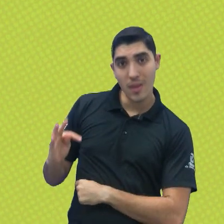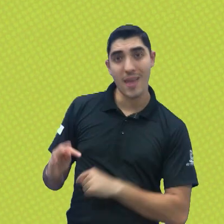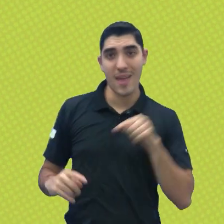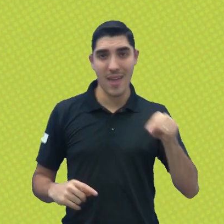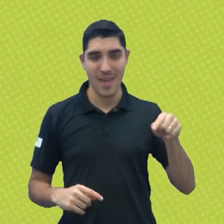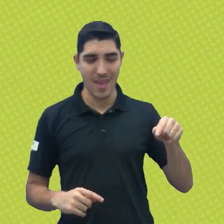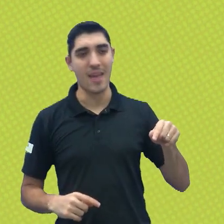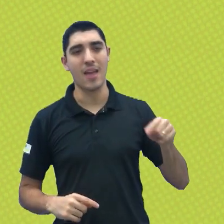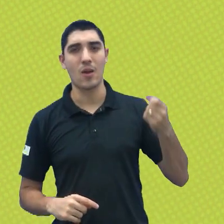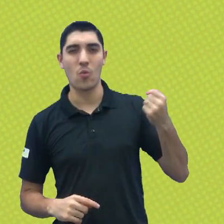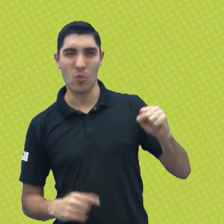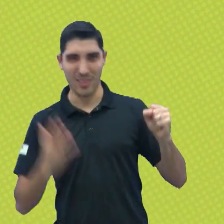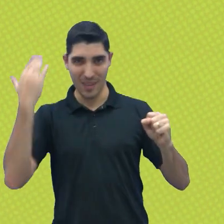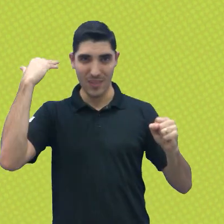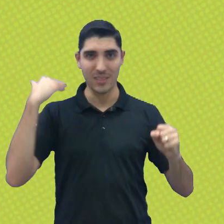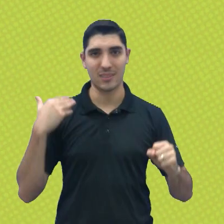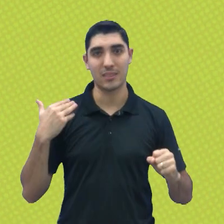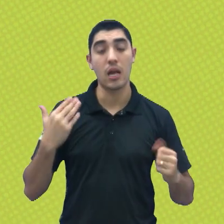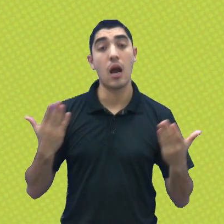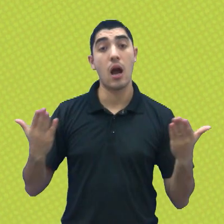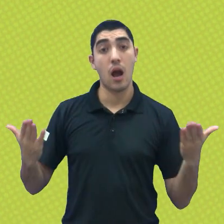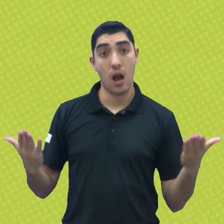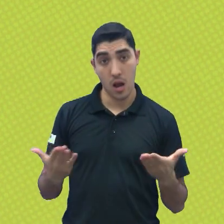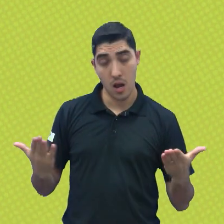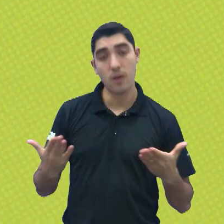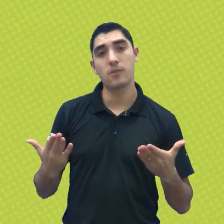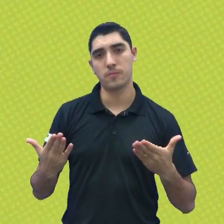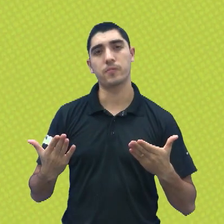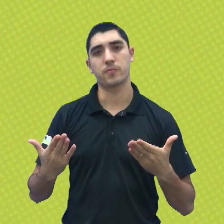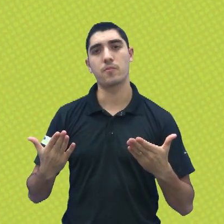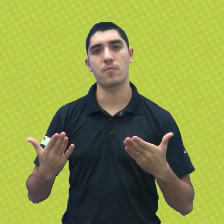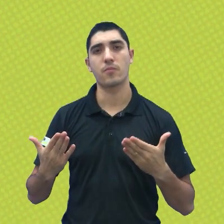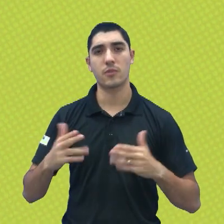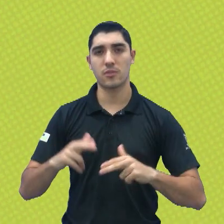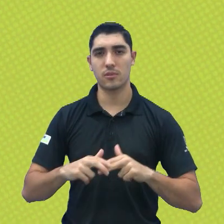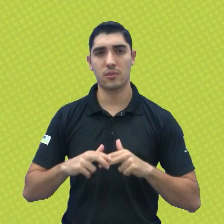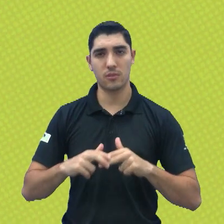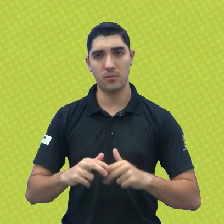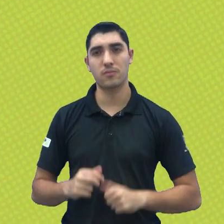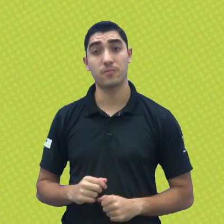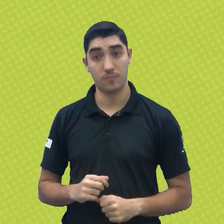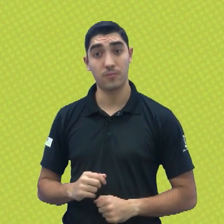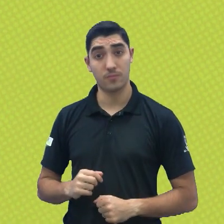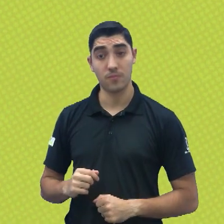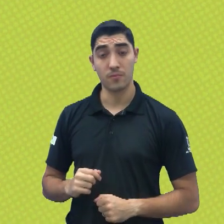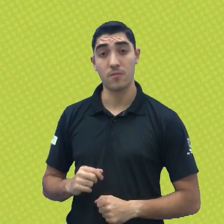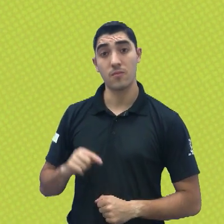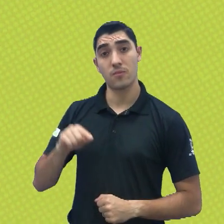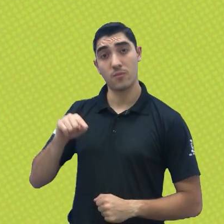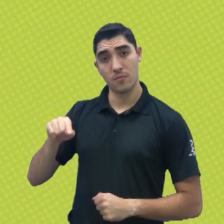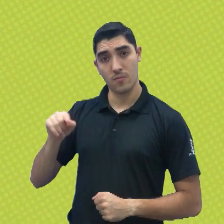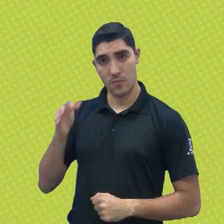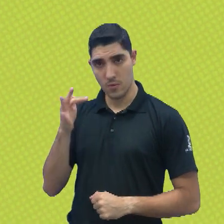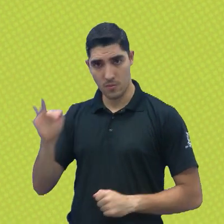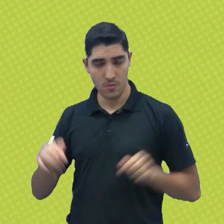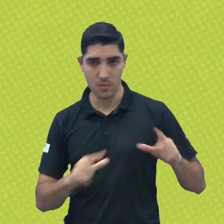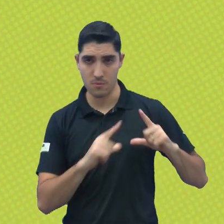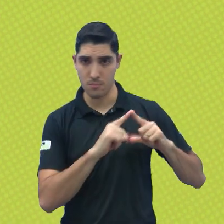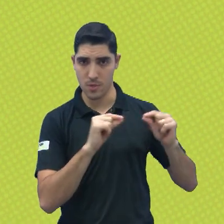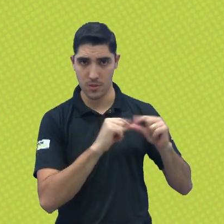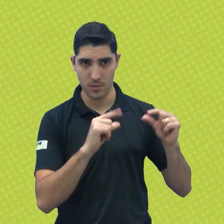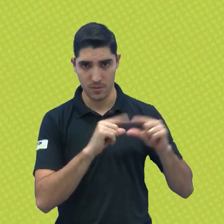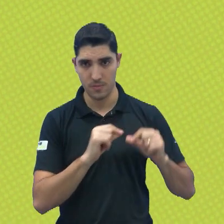Paulistano, e também no domingo, só que às 7 da noite, lá no Pedrocão, às 5 da tarde, O quarto colocado naquela oportunidade era a